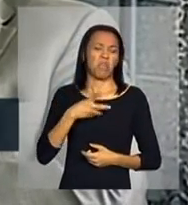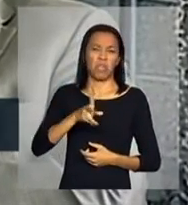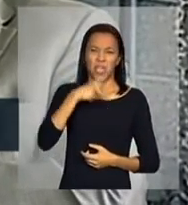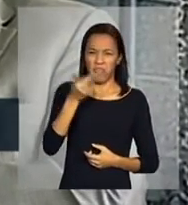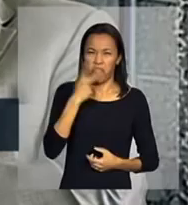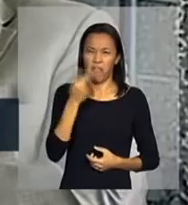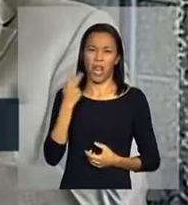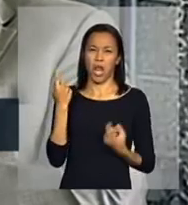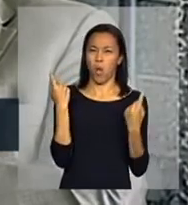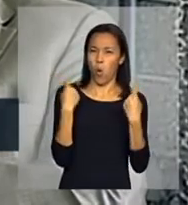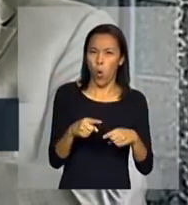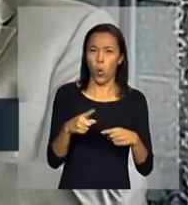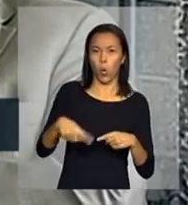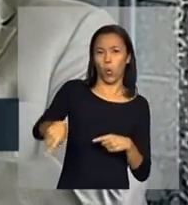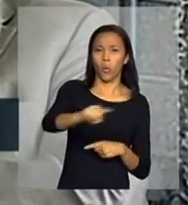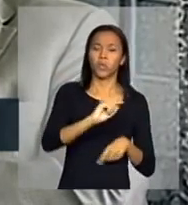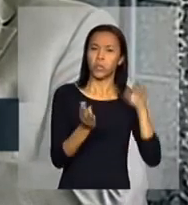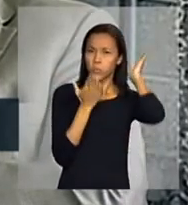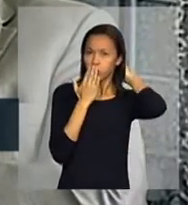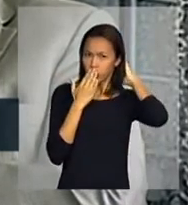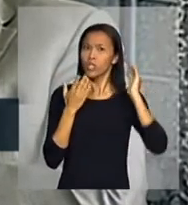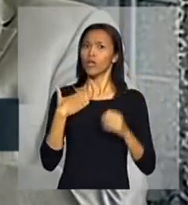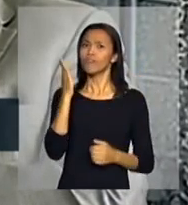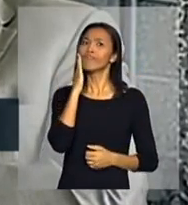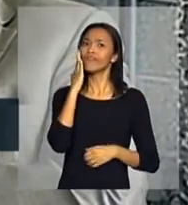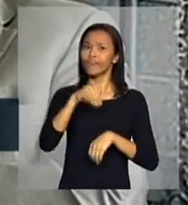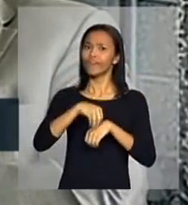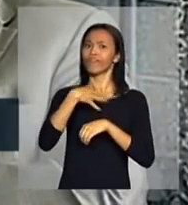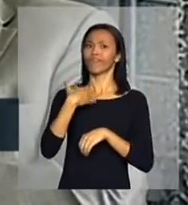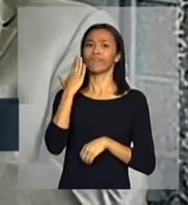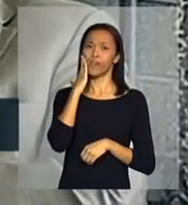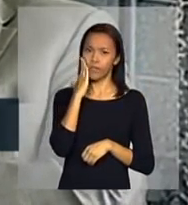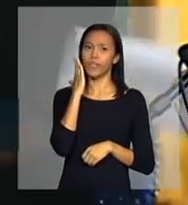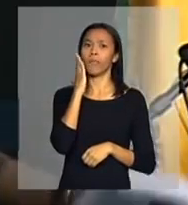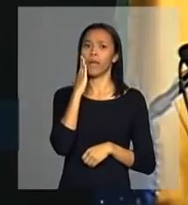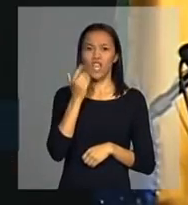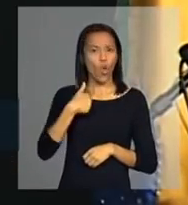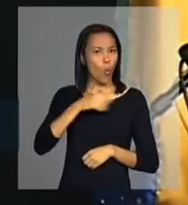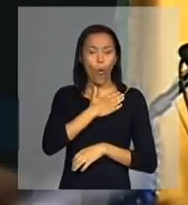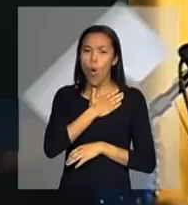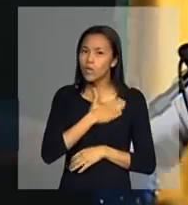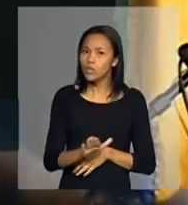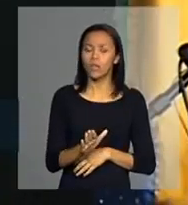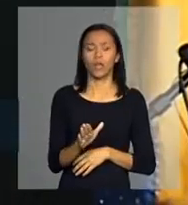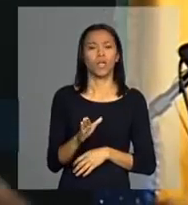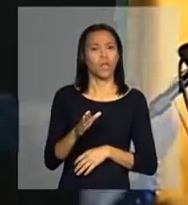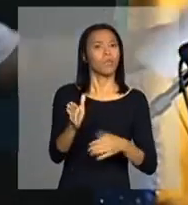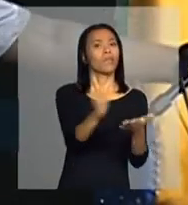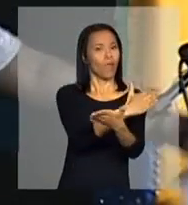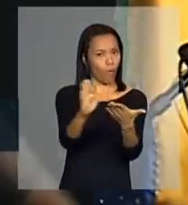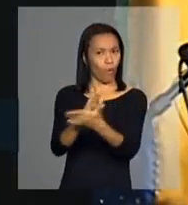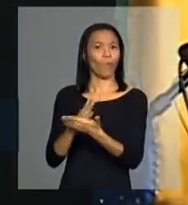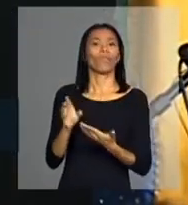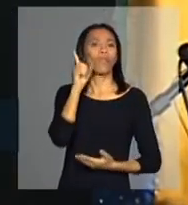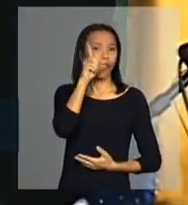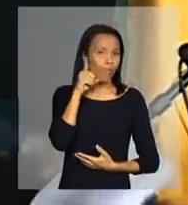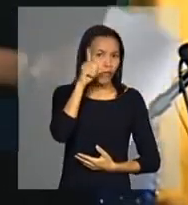dos índios, que eu fiquei sabendo, isso que eu não gostei, fiquei sabendo, tem deputado